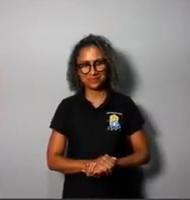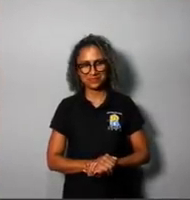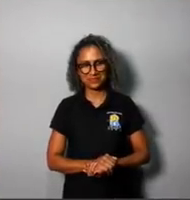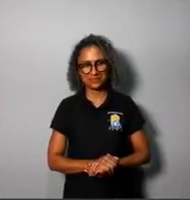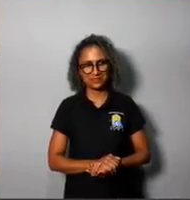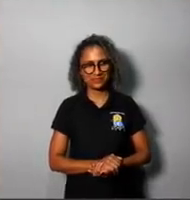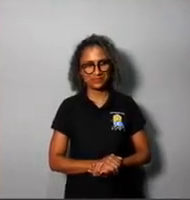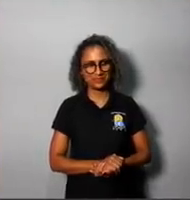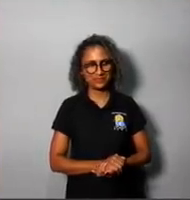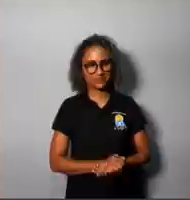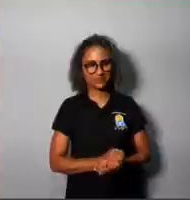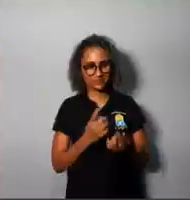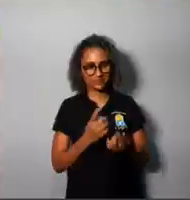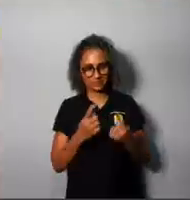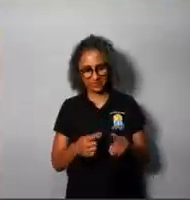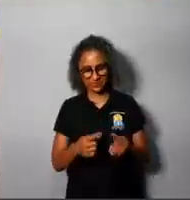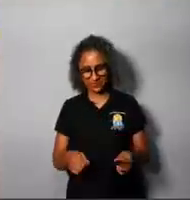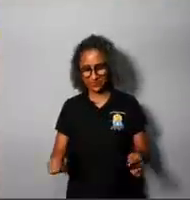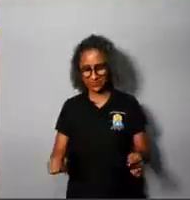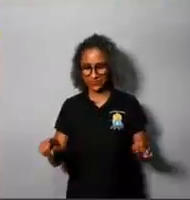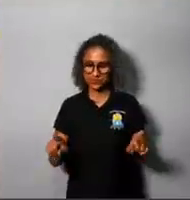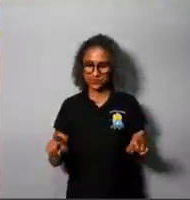É bom